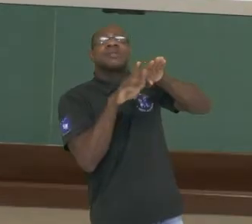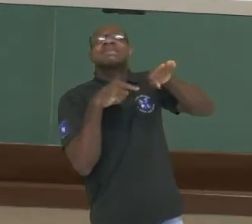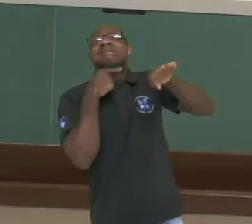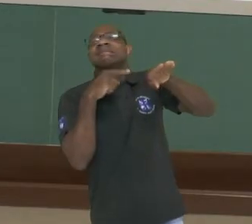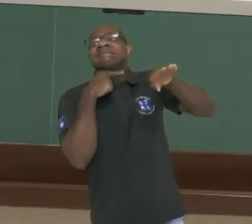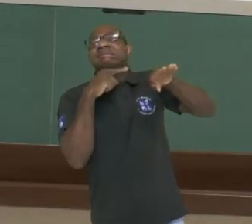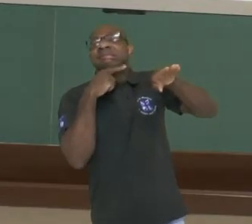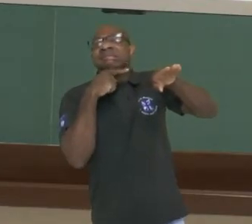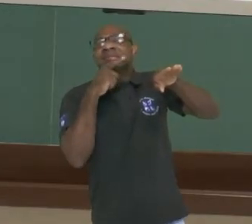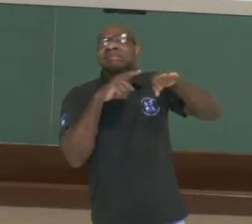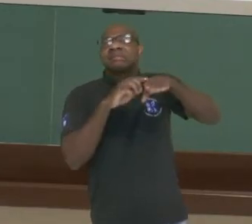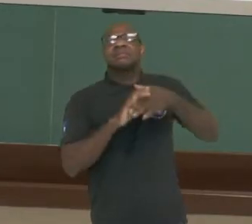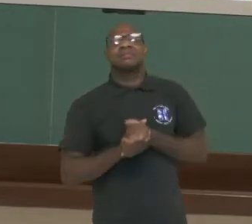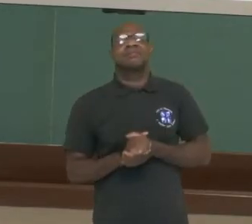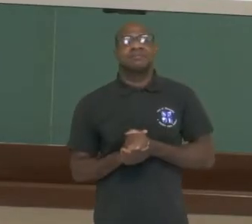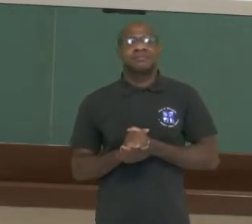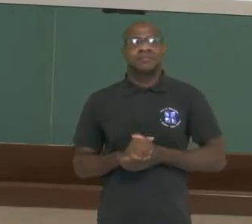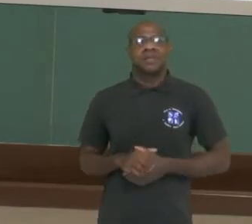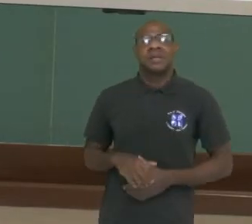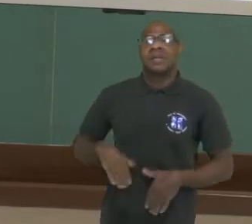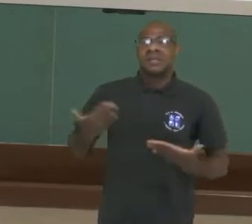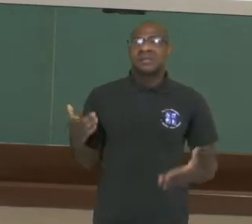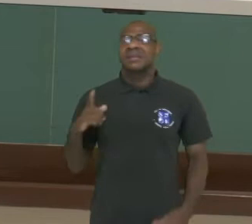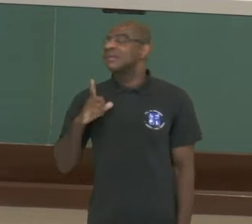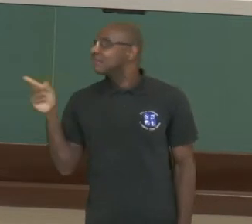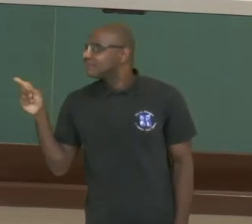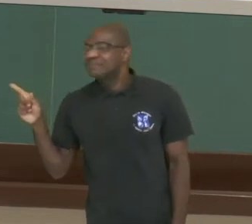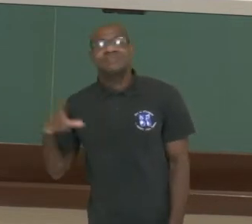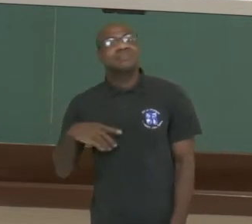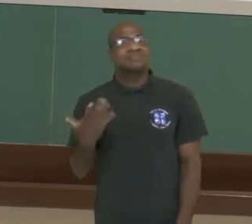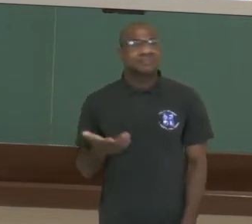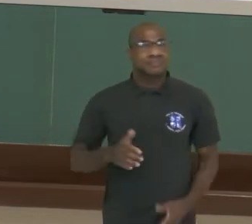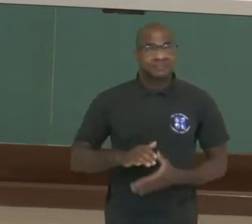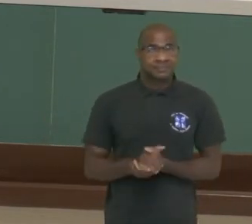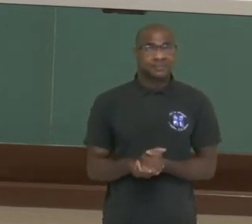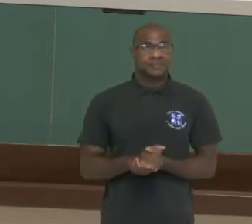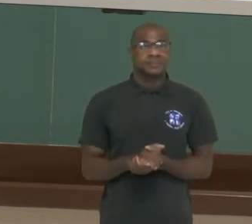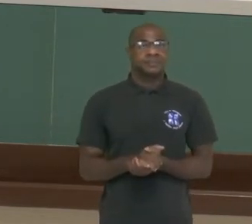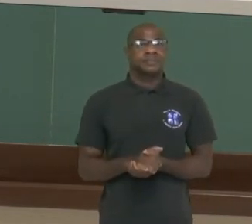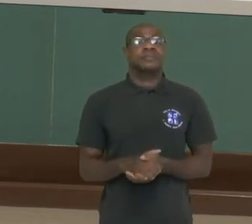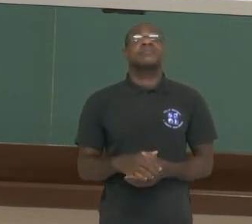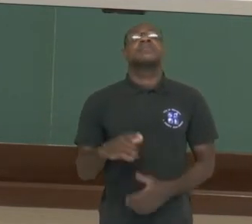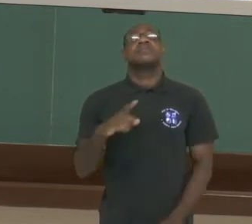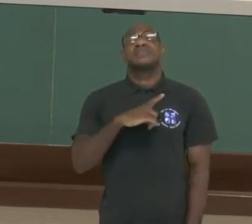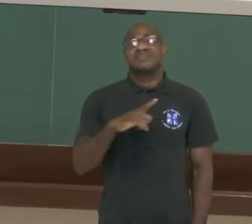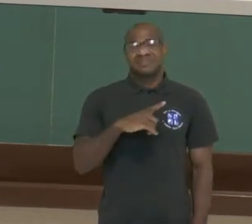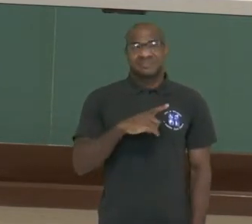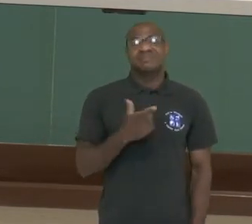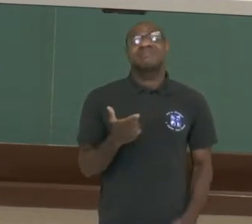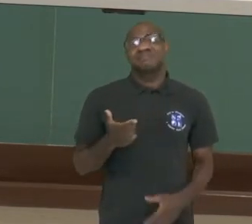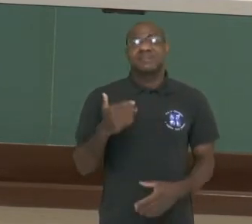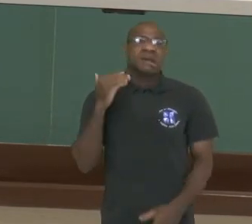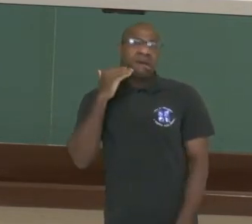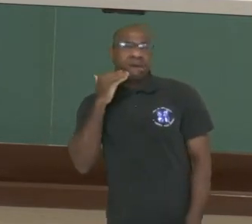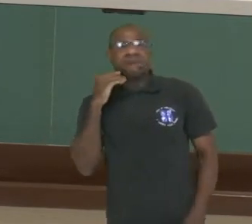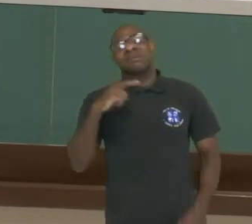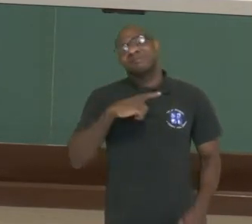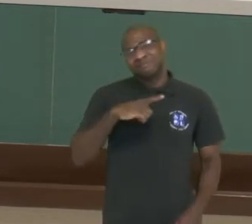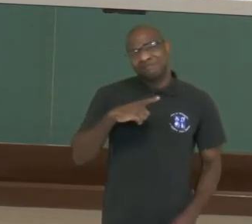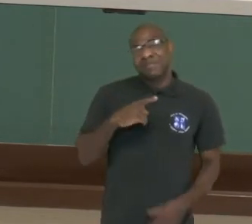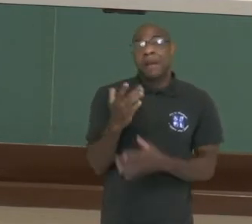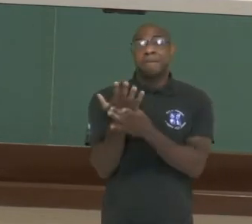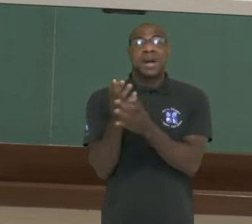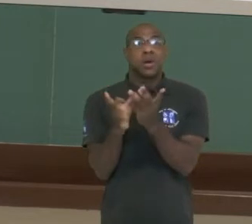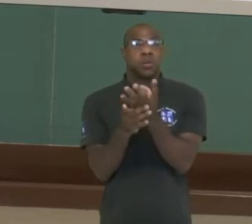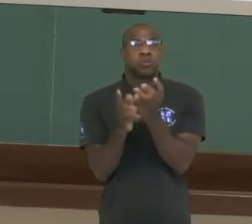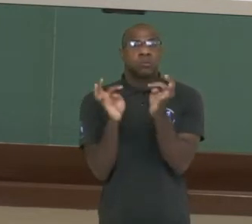de lábio leporino. Então essa fenda, né, palatina. Tem também uma má formação das